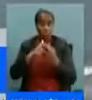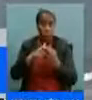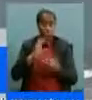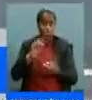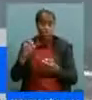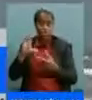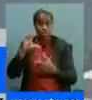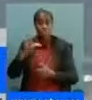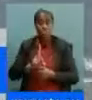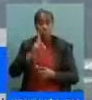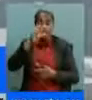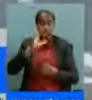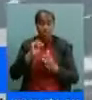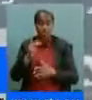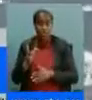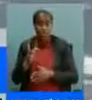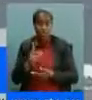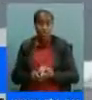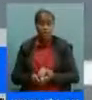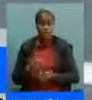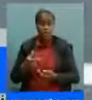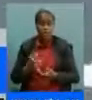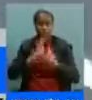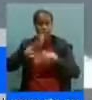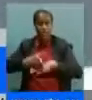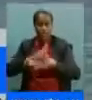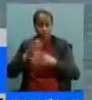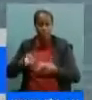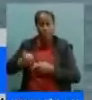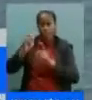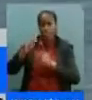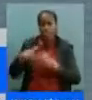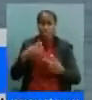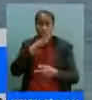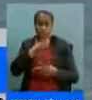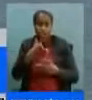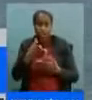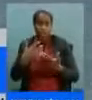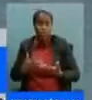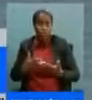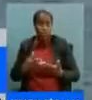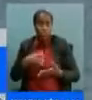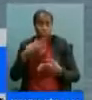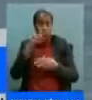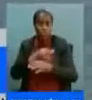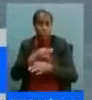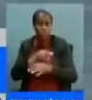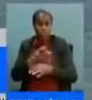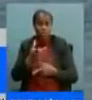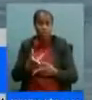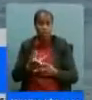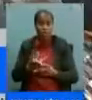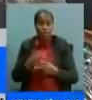corrida era uma competição entre embarcações de pescadores, mas atualmente é um convívio para assinalar a festa popular de